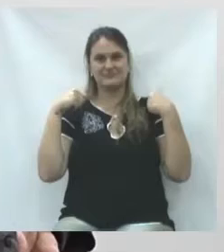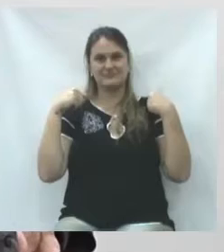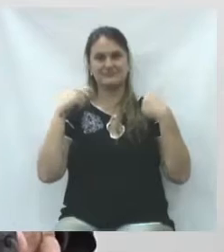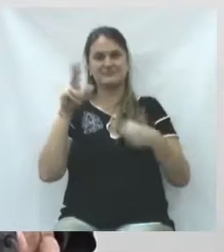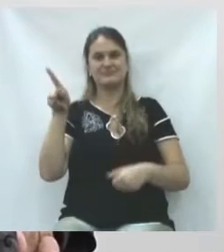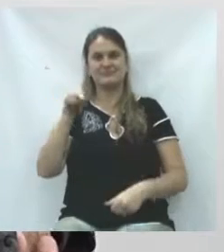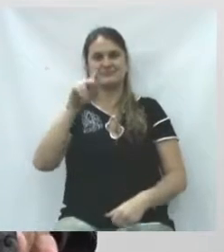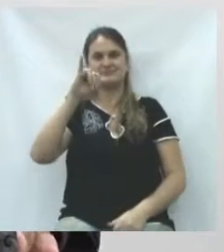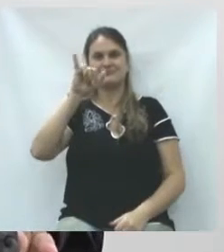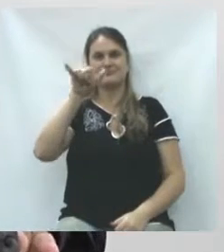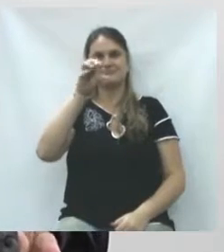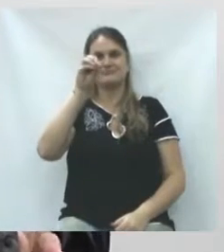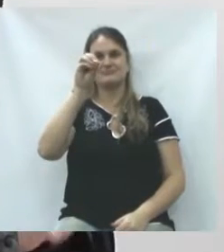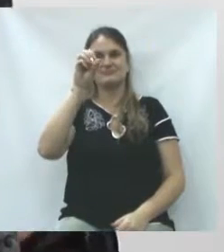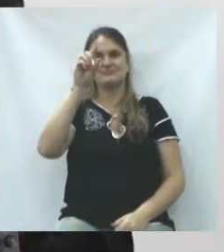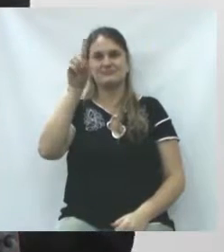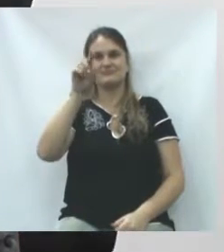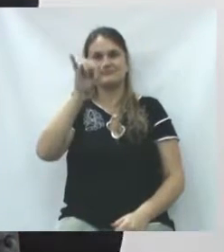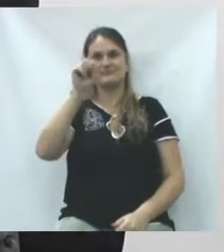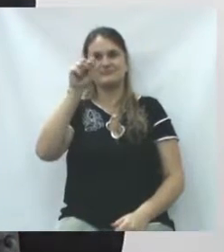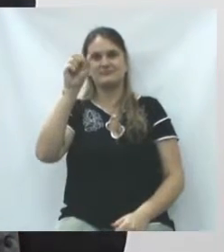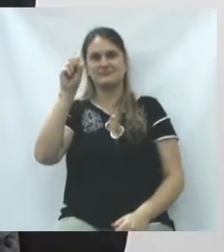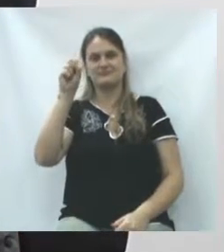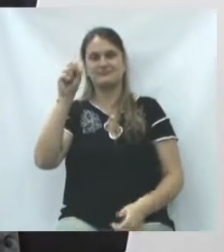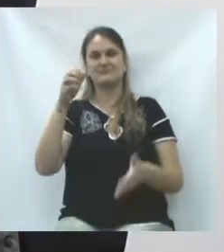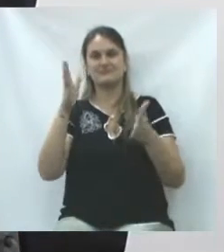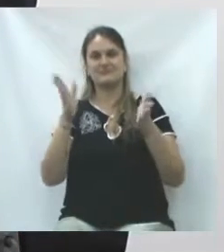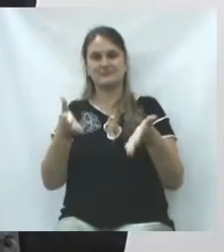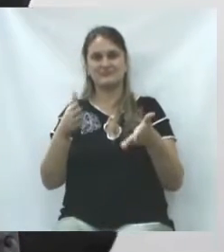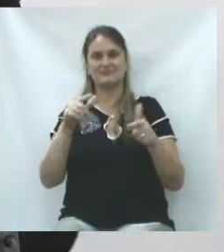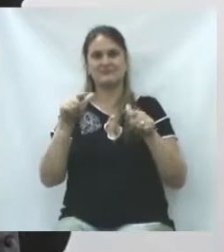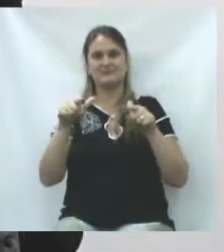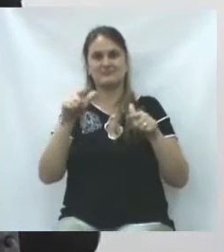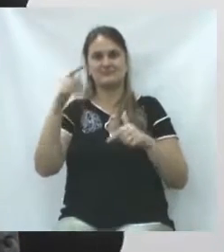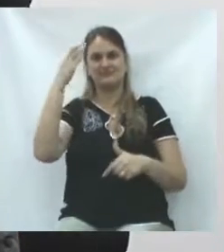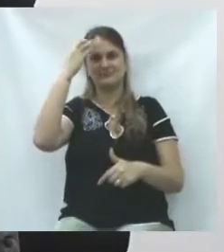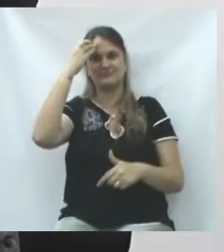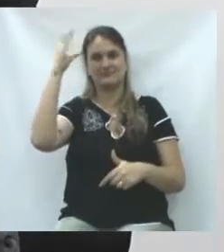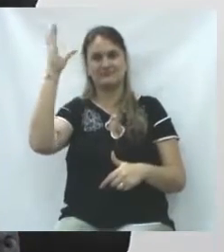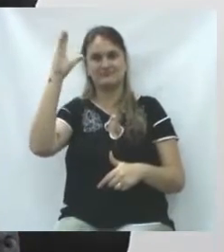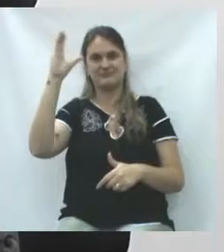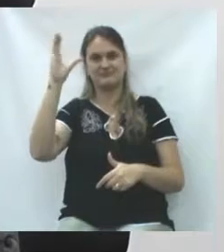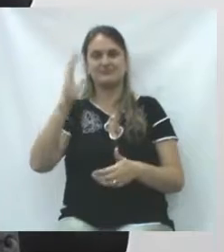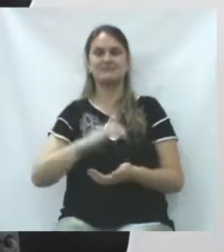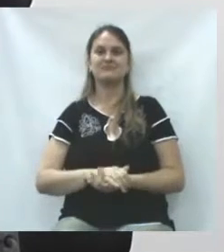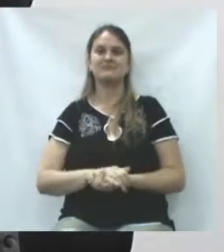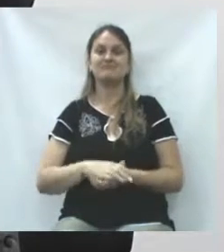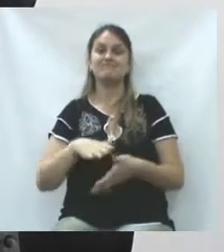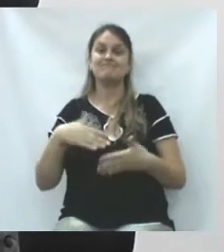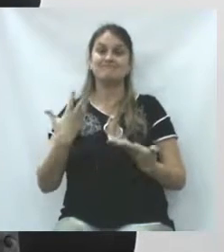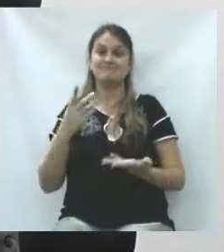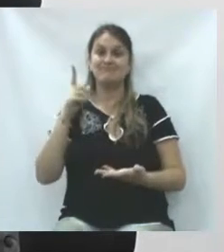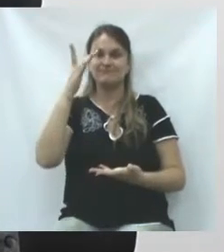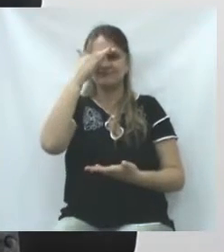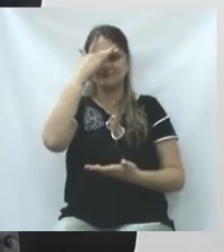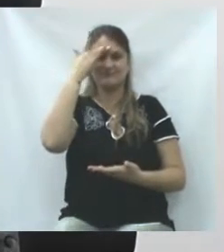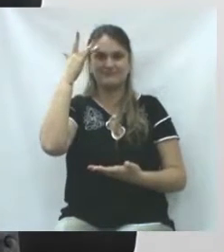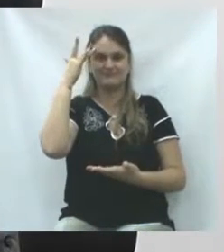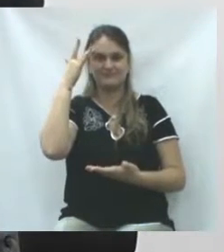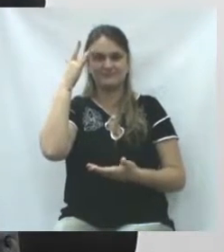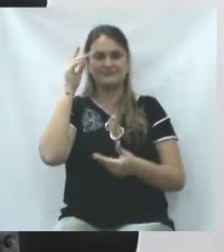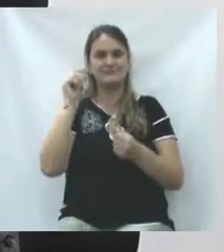Fagundes, hoje atuando em Curitiba. Então, são essas pessoas que fazem a gente se